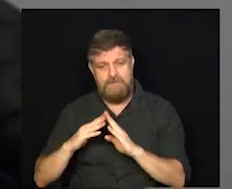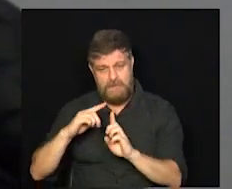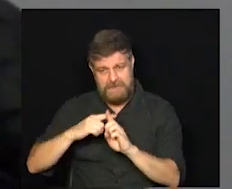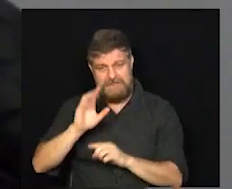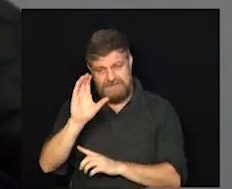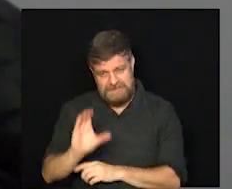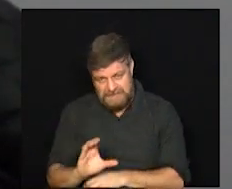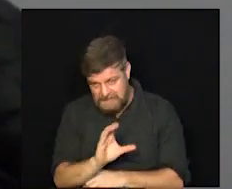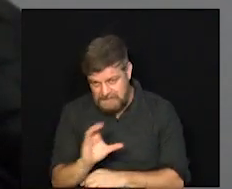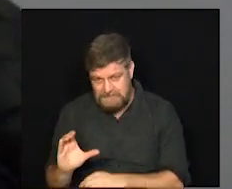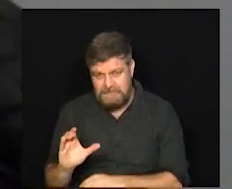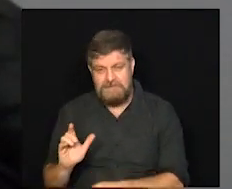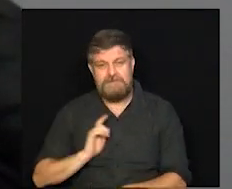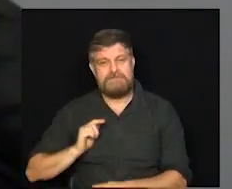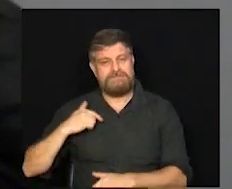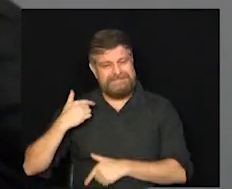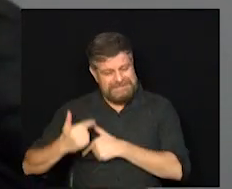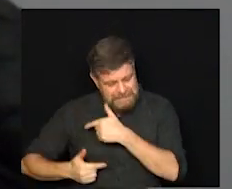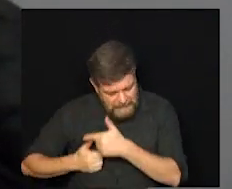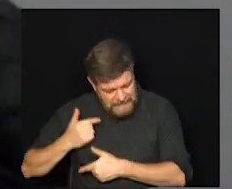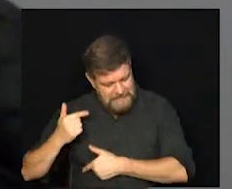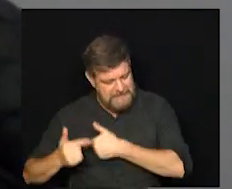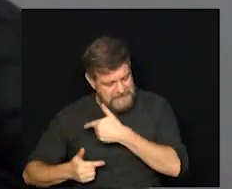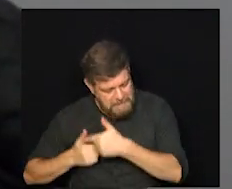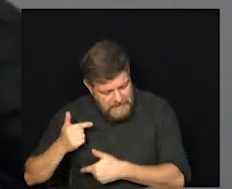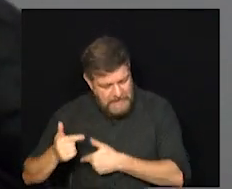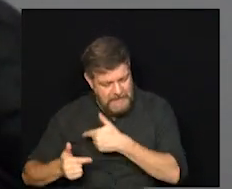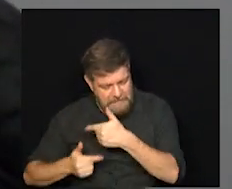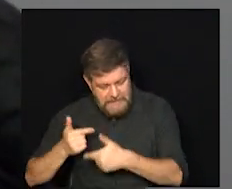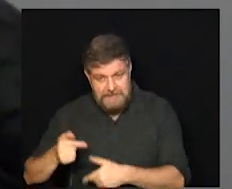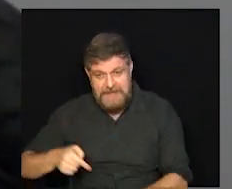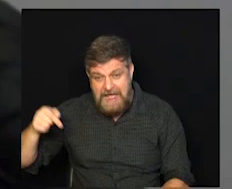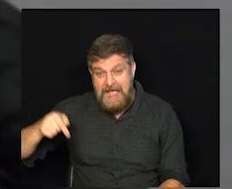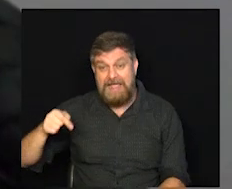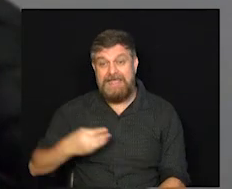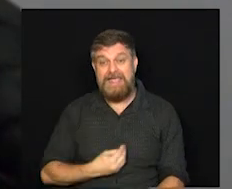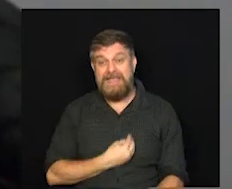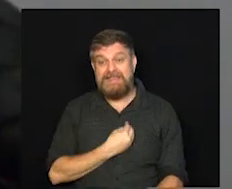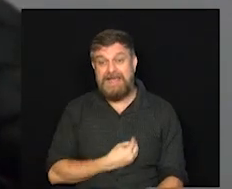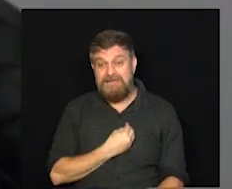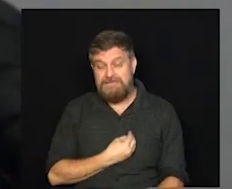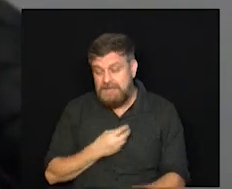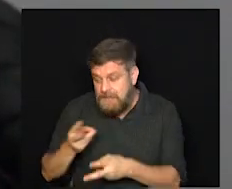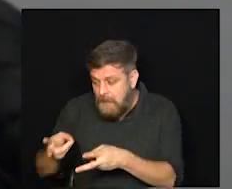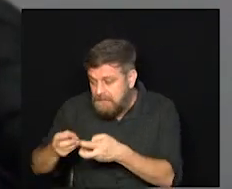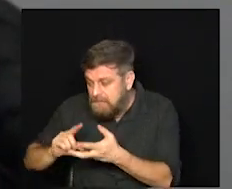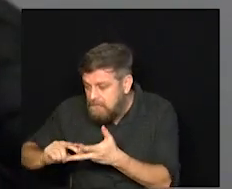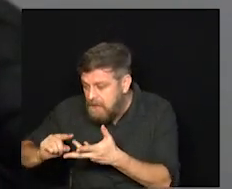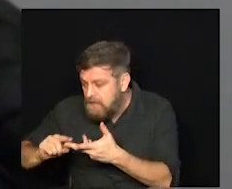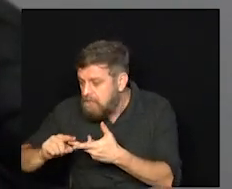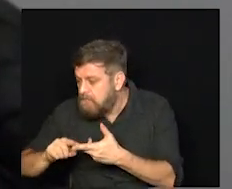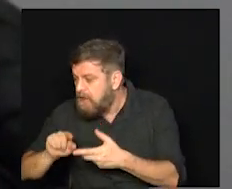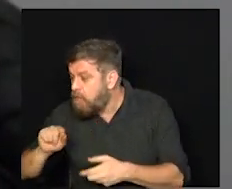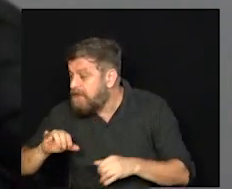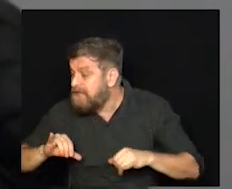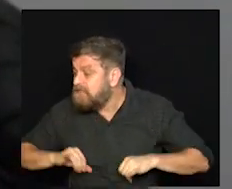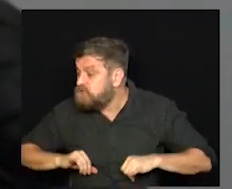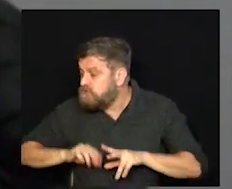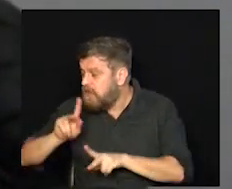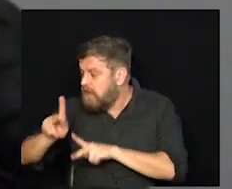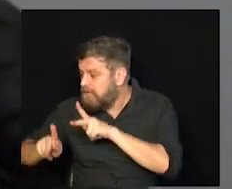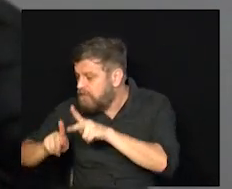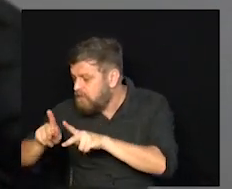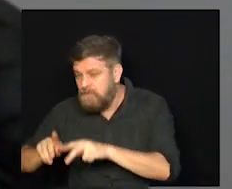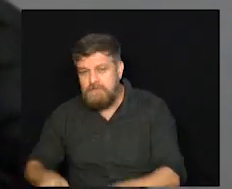muito, tentando trabalhar um pouco mais aqui no chão da vida, observando as necessidades e